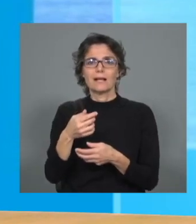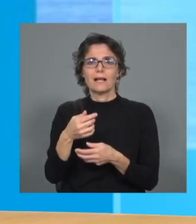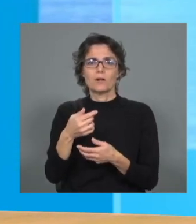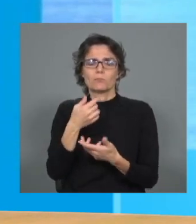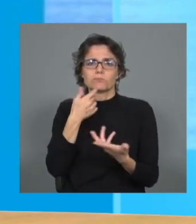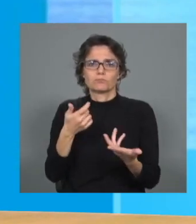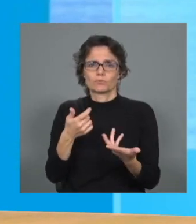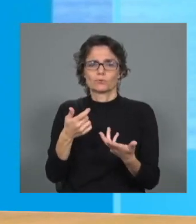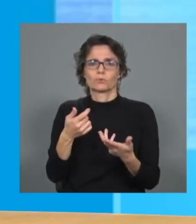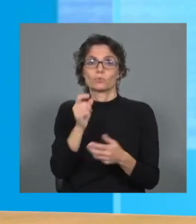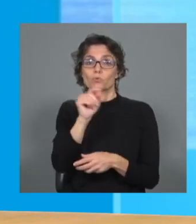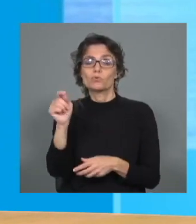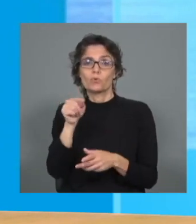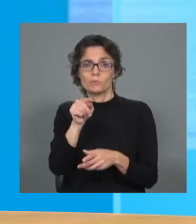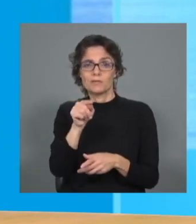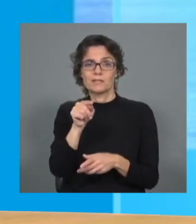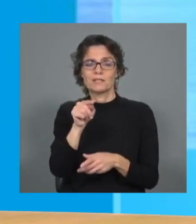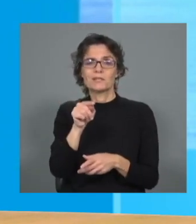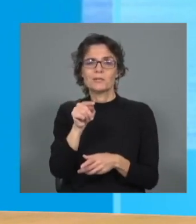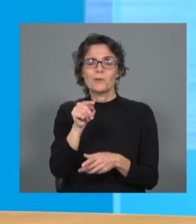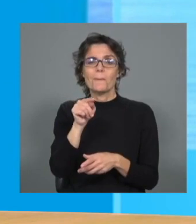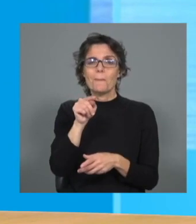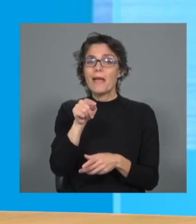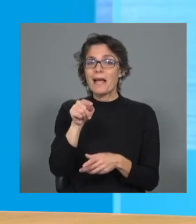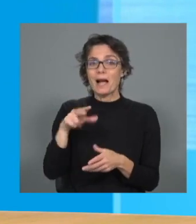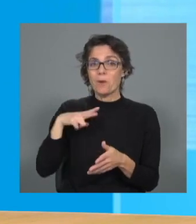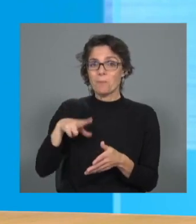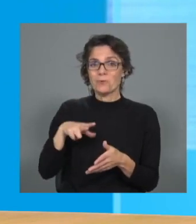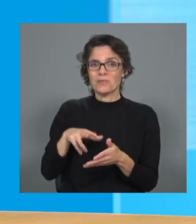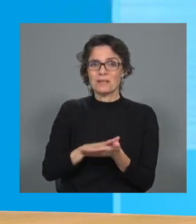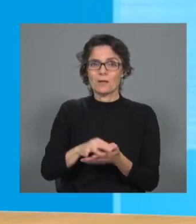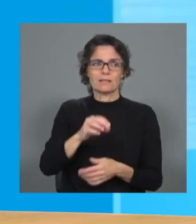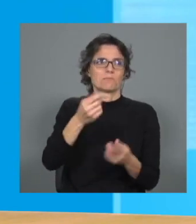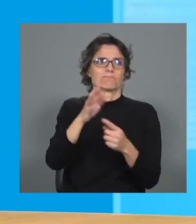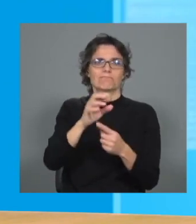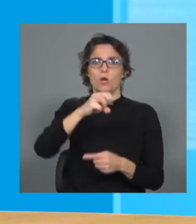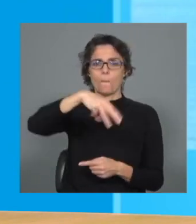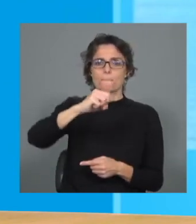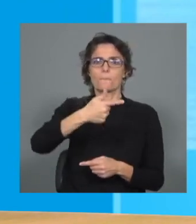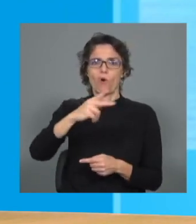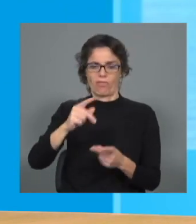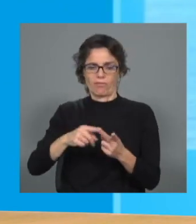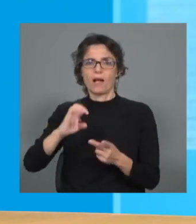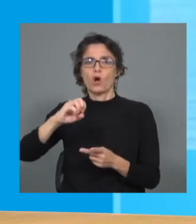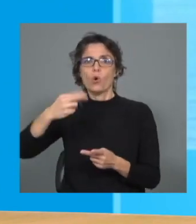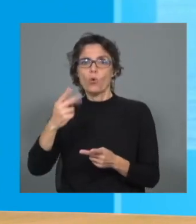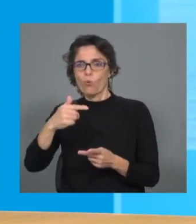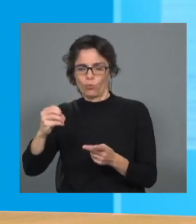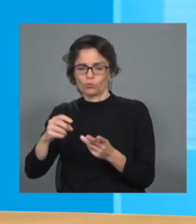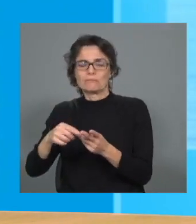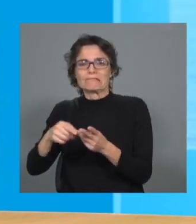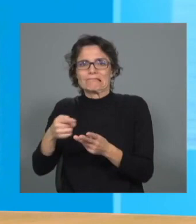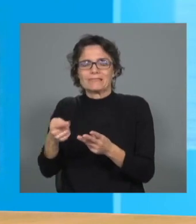motas, cotos, ainda se nota a marca portuguesa da missionação e é interessante ver estas